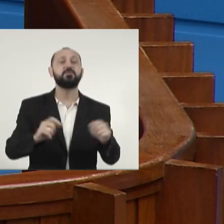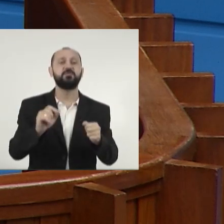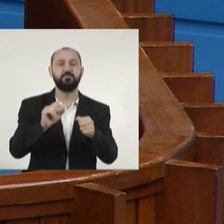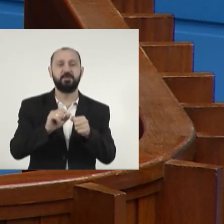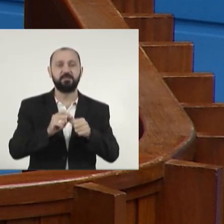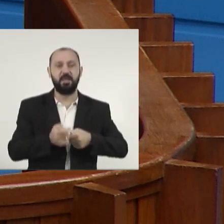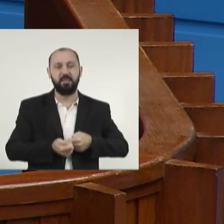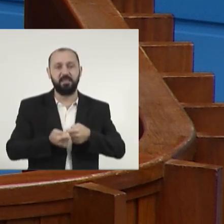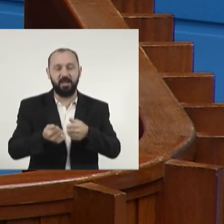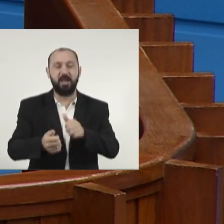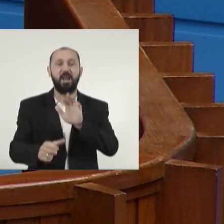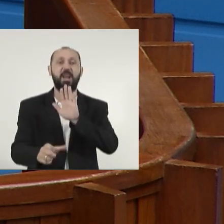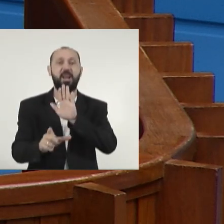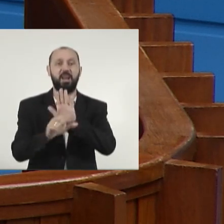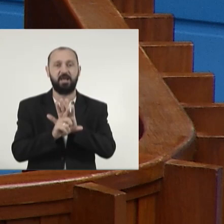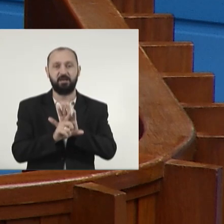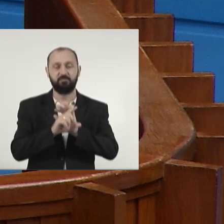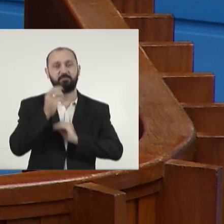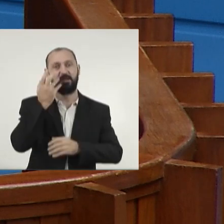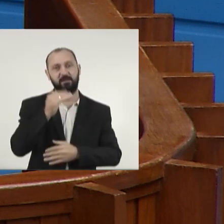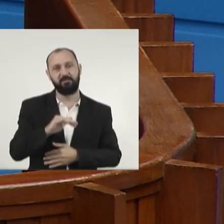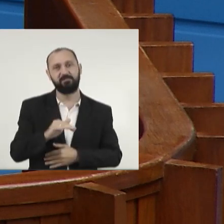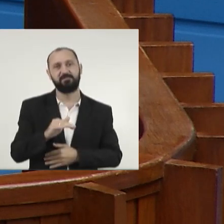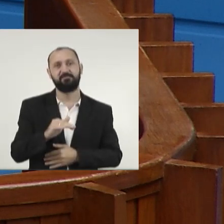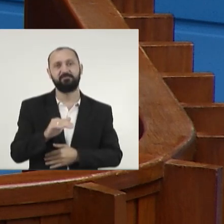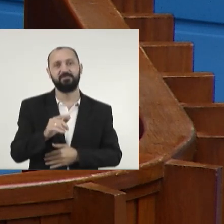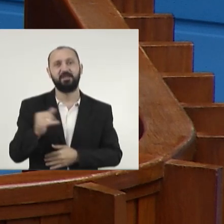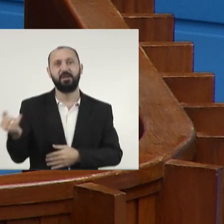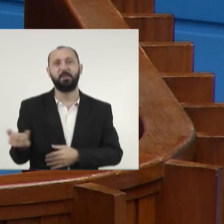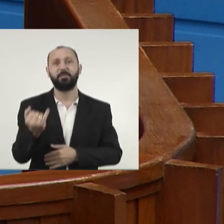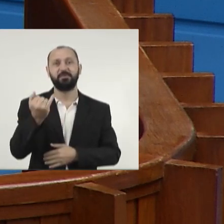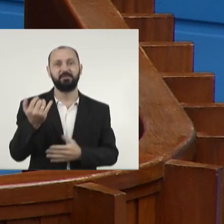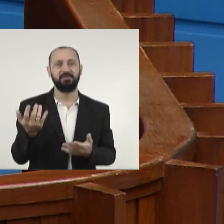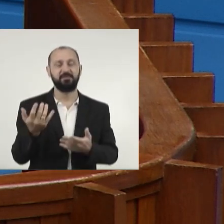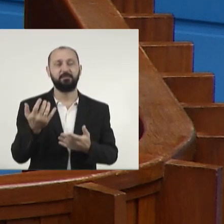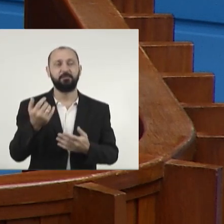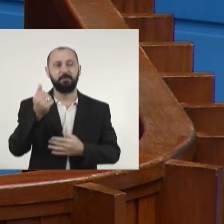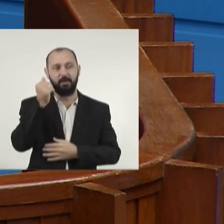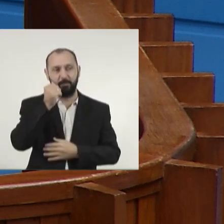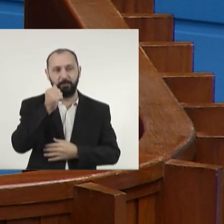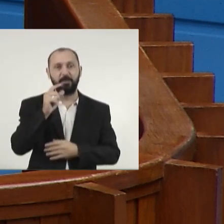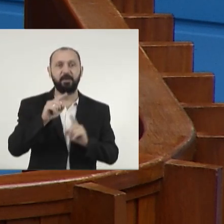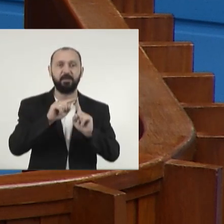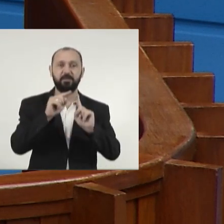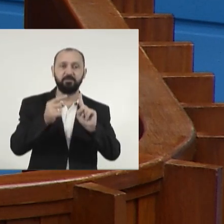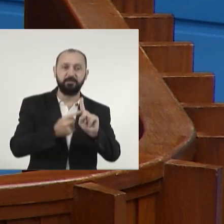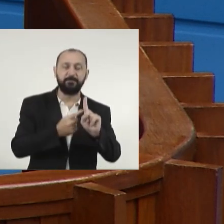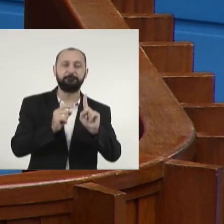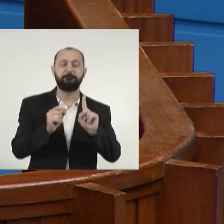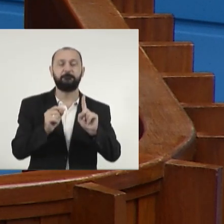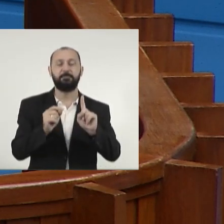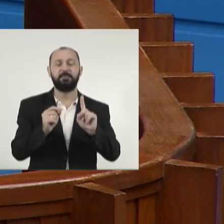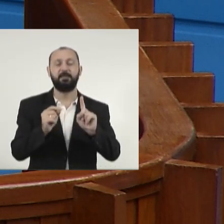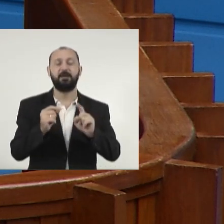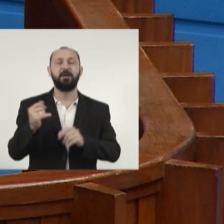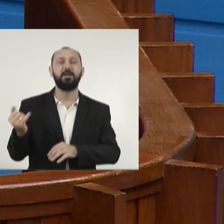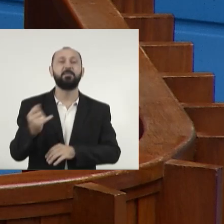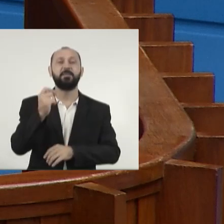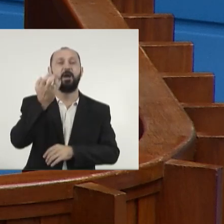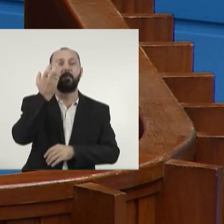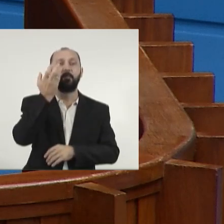fazer a entrega legal dessa criança. Isso é muito importante para a mulher que é gestante, isso é muito importante